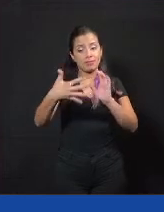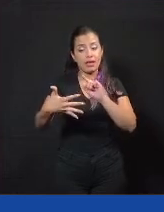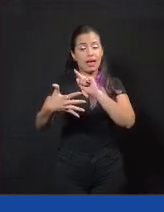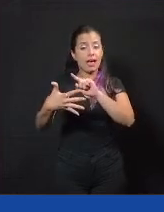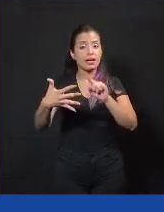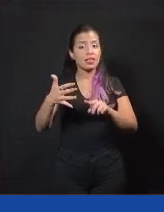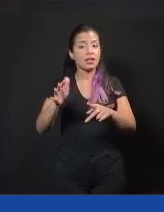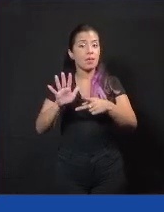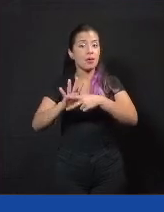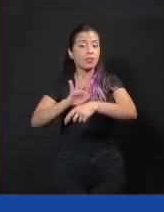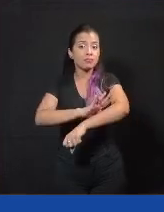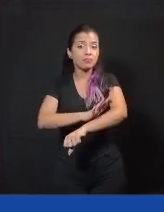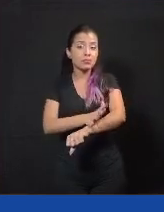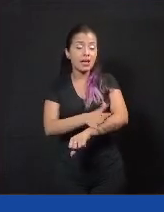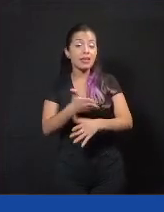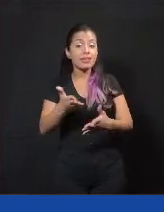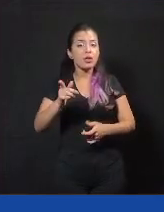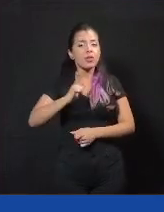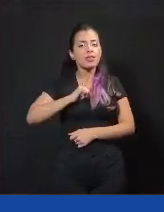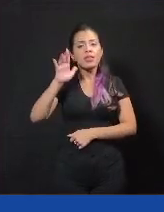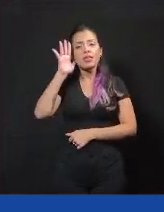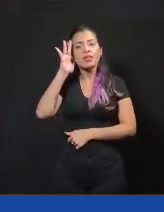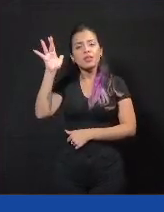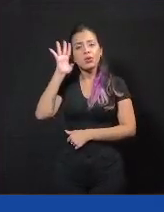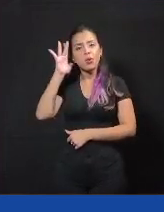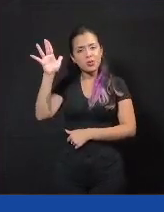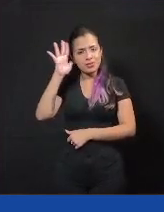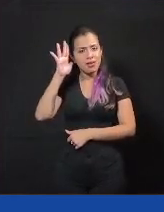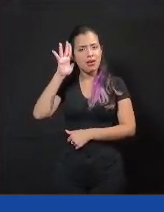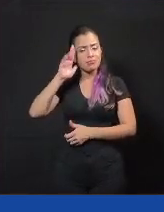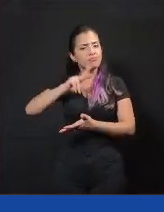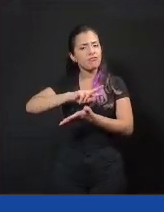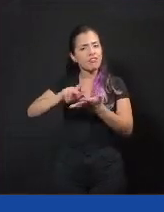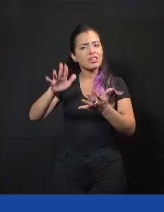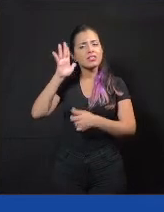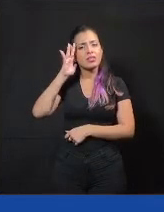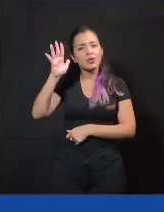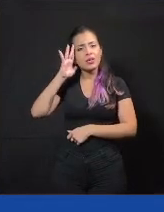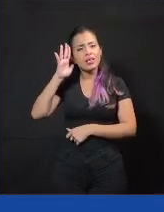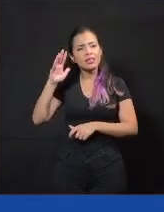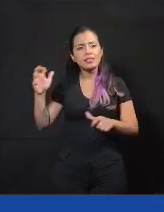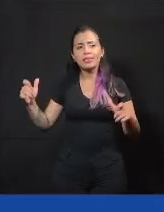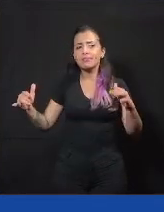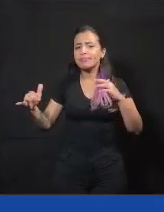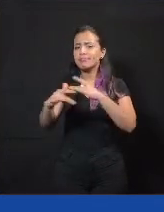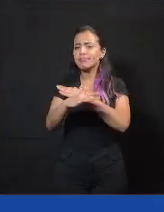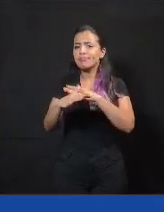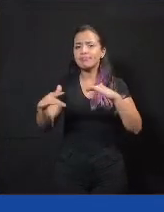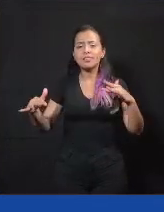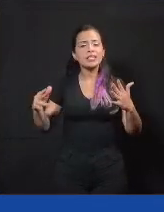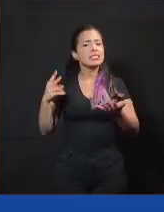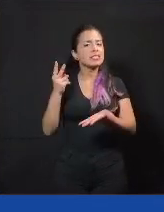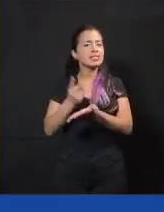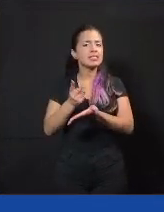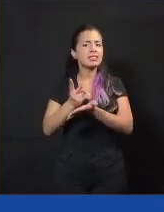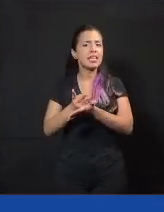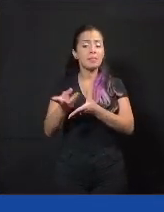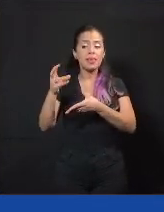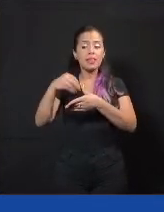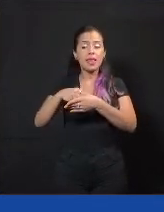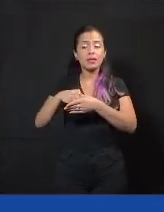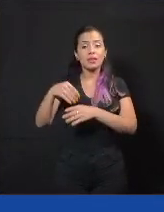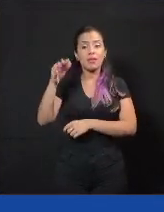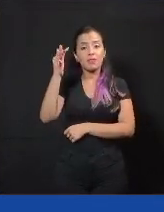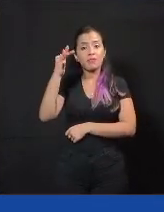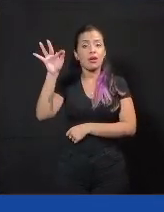que são teorias, né, que foram teorias que circularam nos ambientes acadêmicos brasileiros